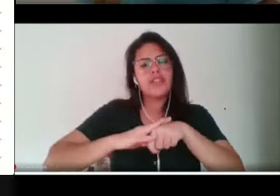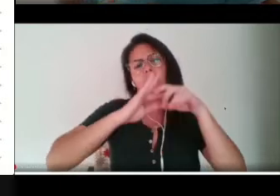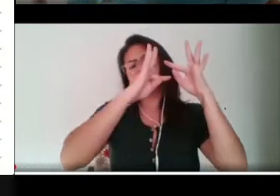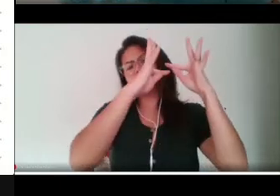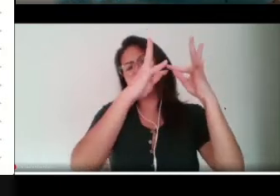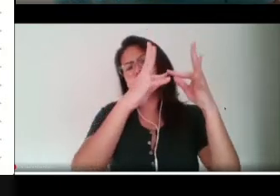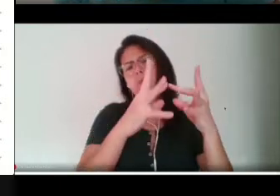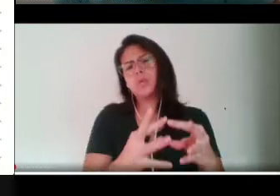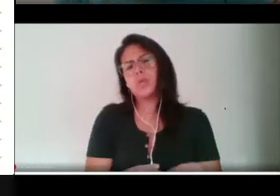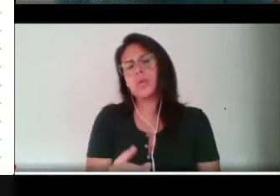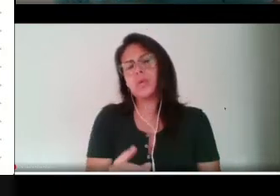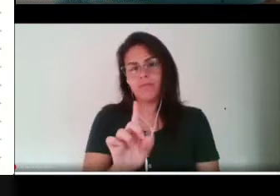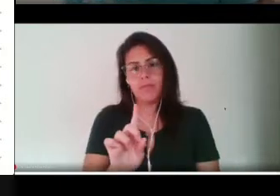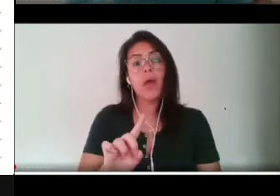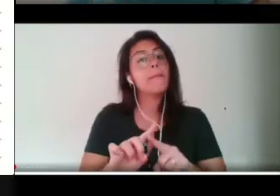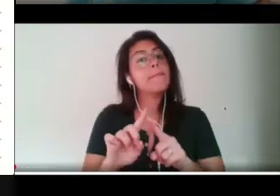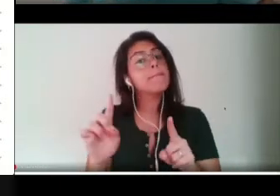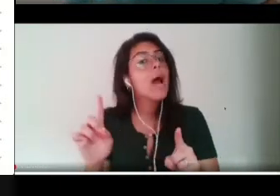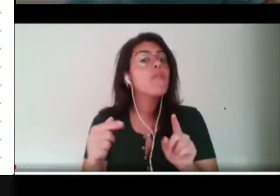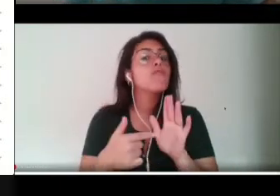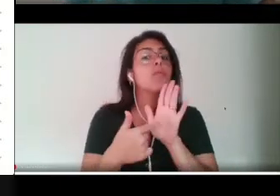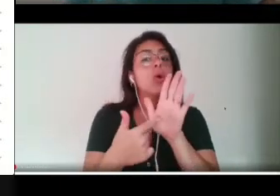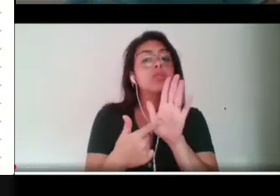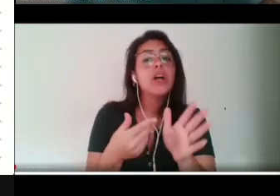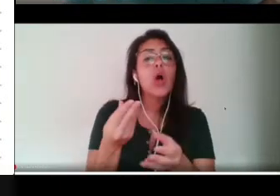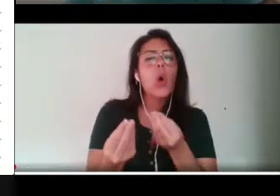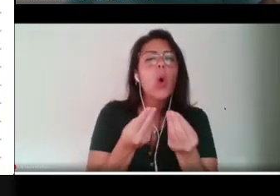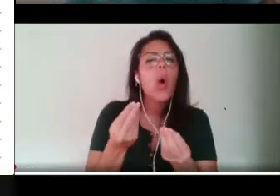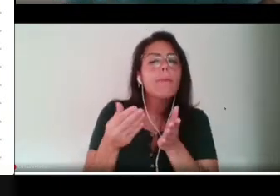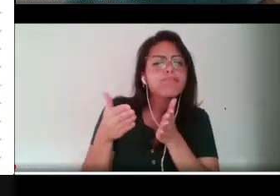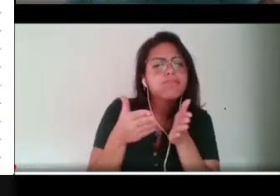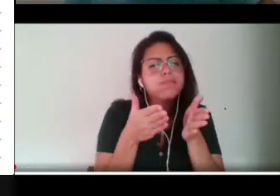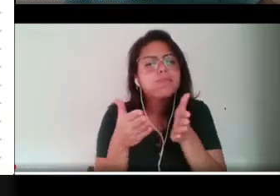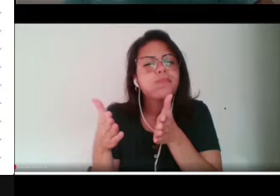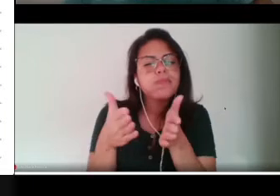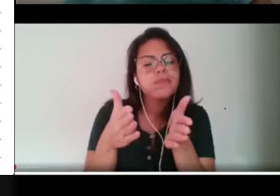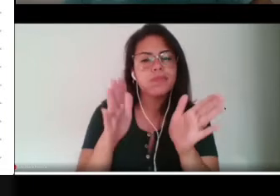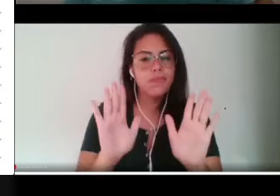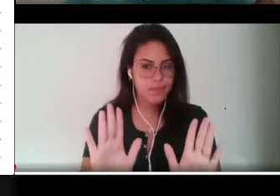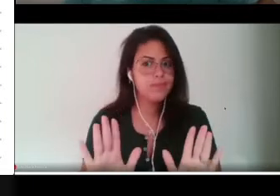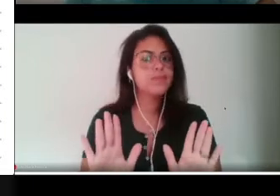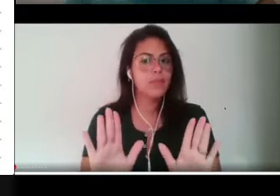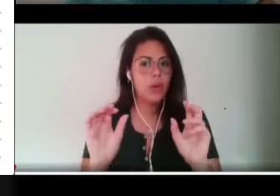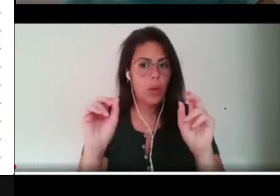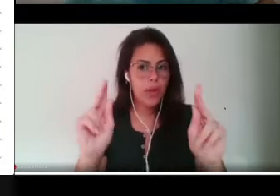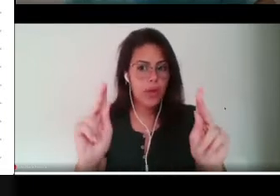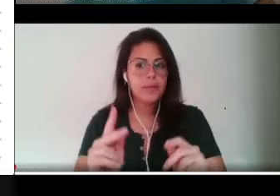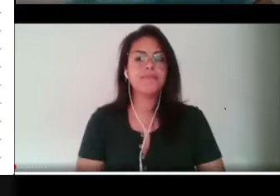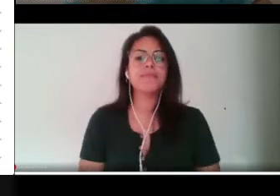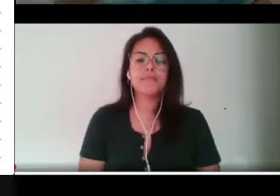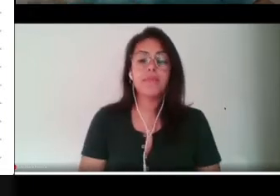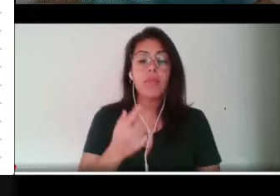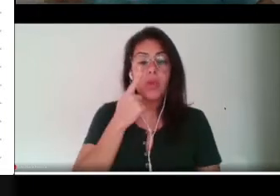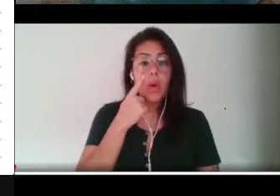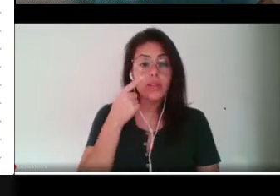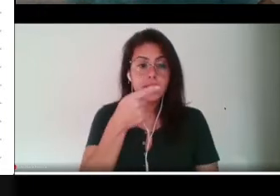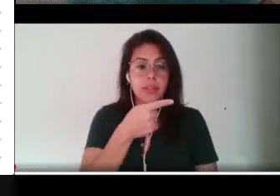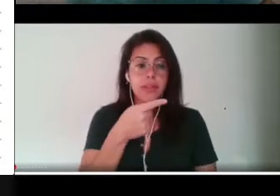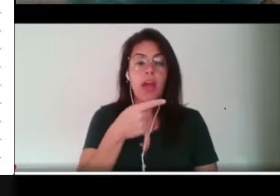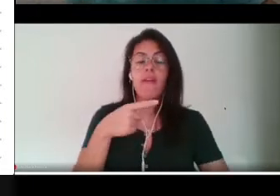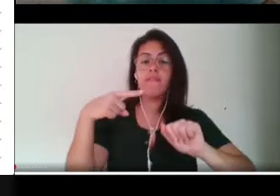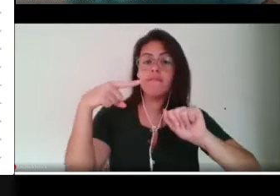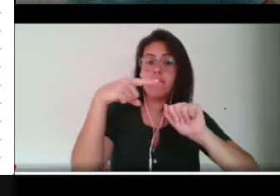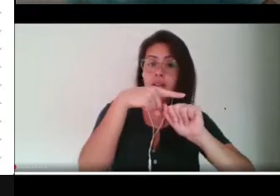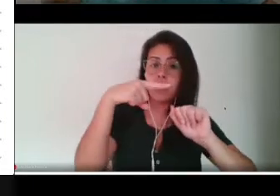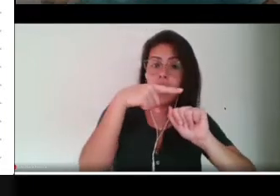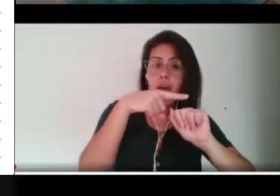um direcionamento, tá? É o seguinte, aqui está falando, o vetor A tem magnitude 6 e